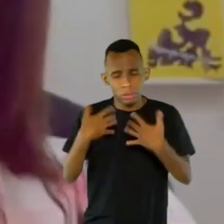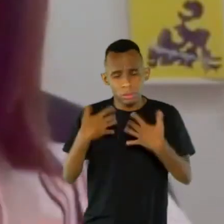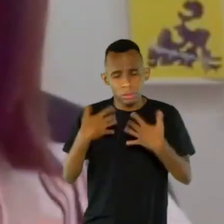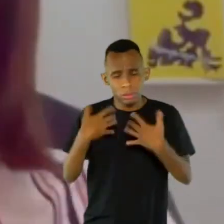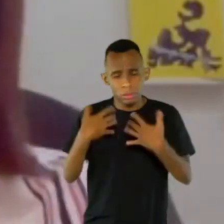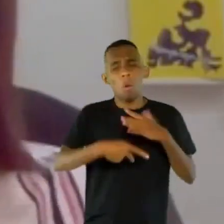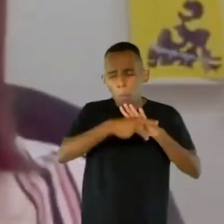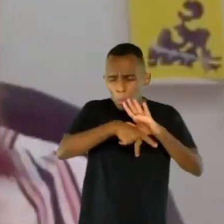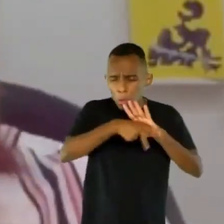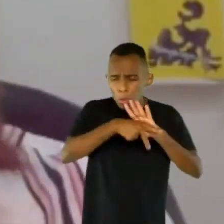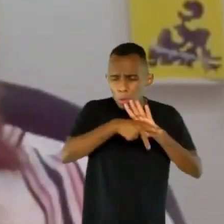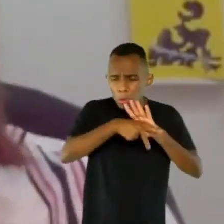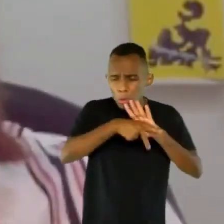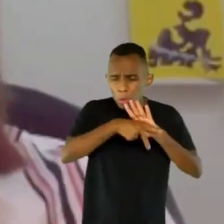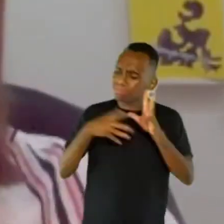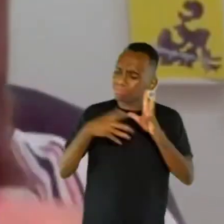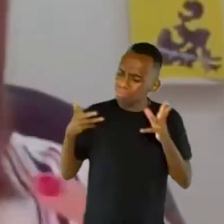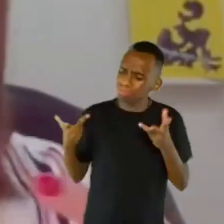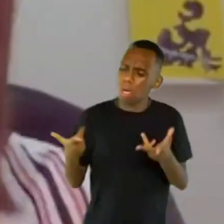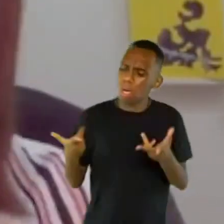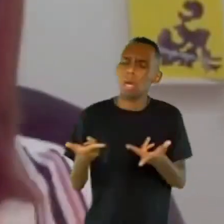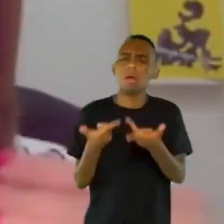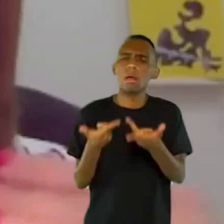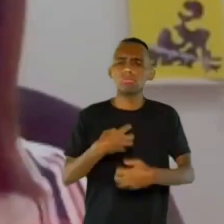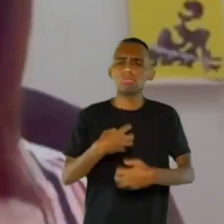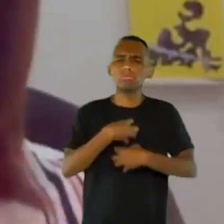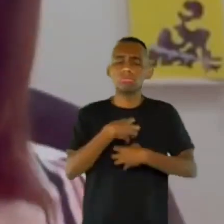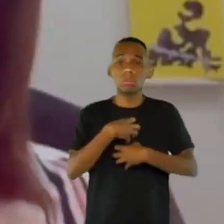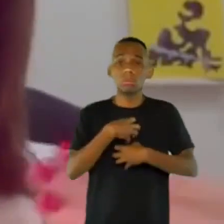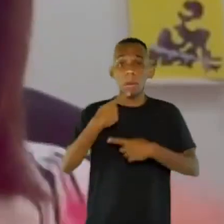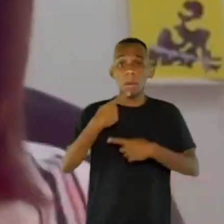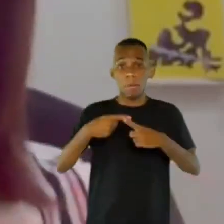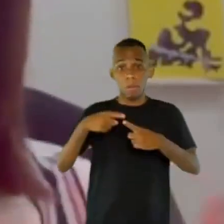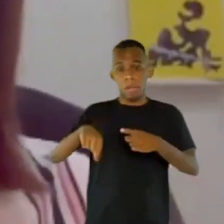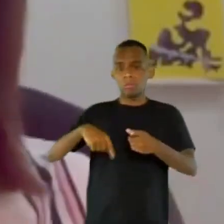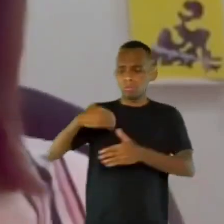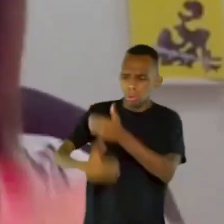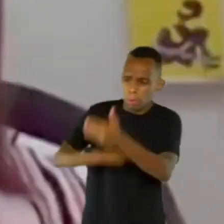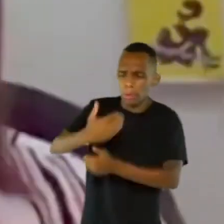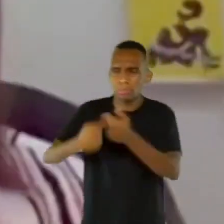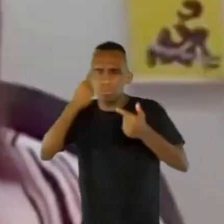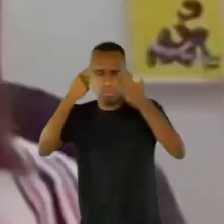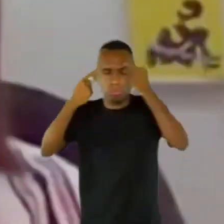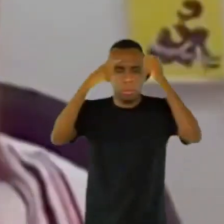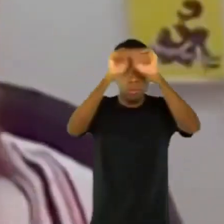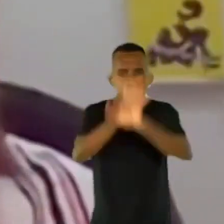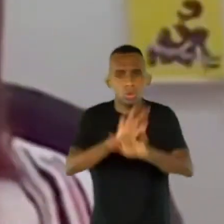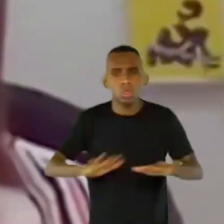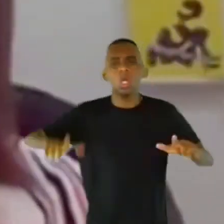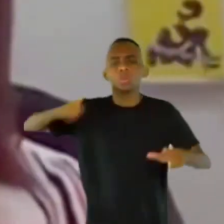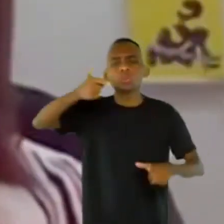foi muito rico assim para mim, entendeu? Ao mesmo tempo que é um processo criativo que eu venho repetindo ao longo da